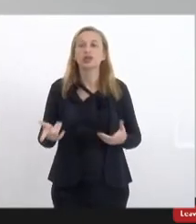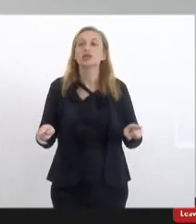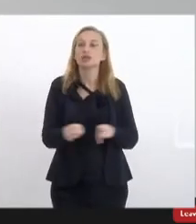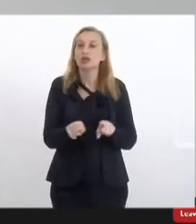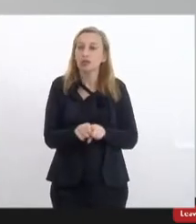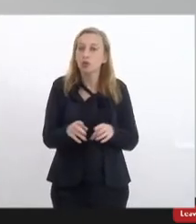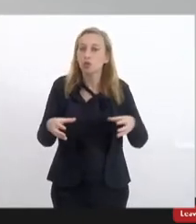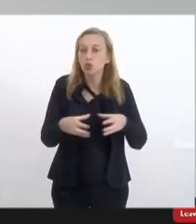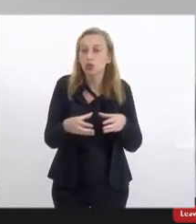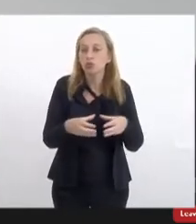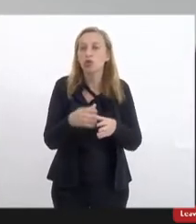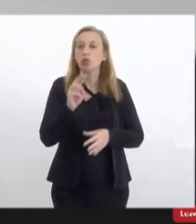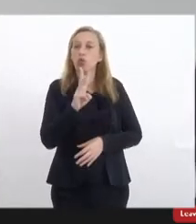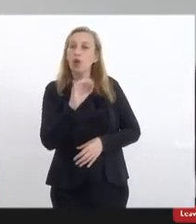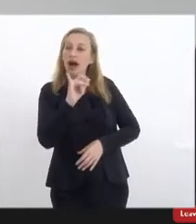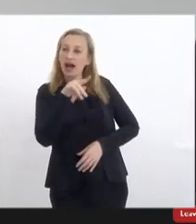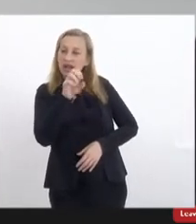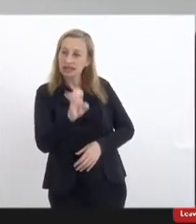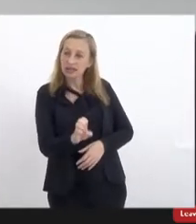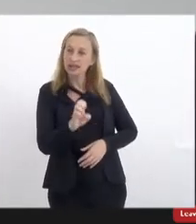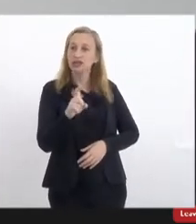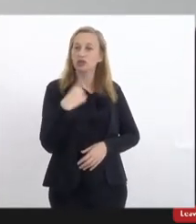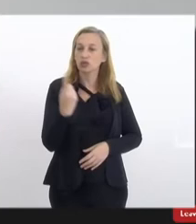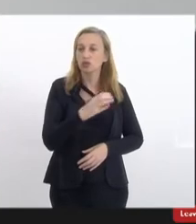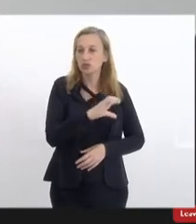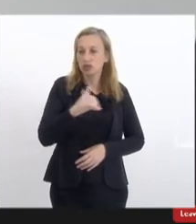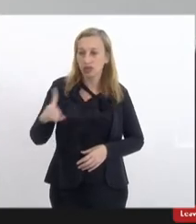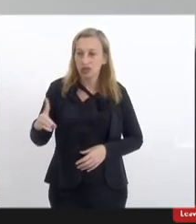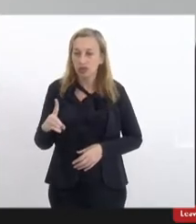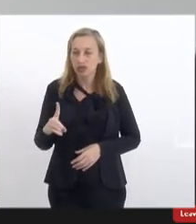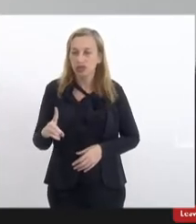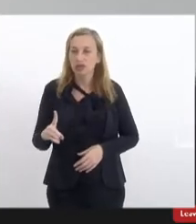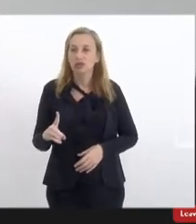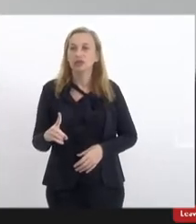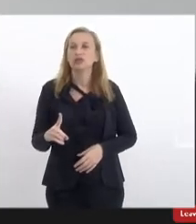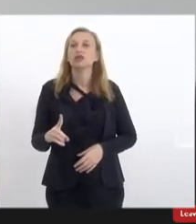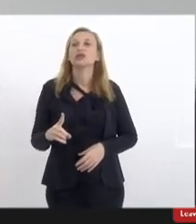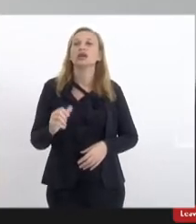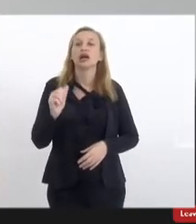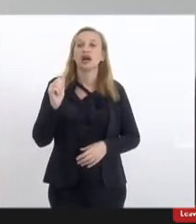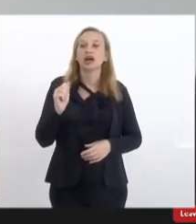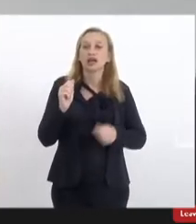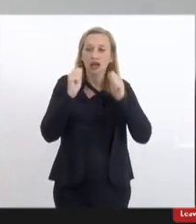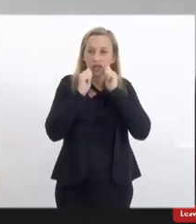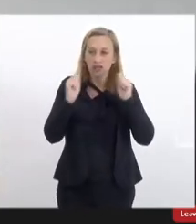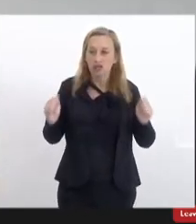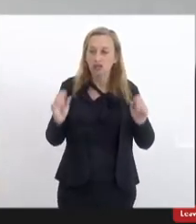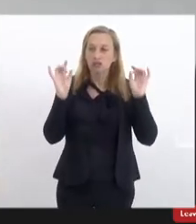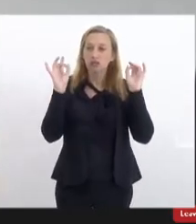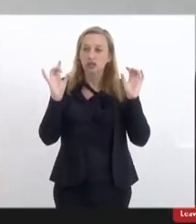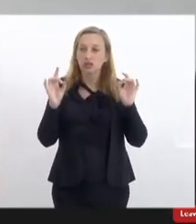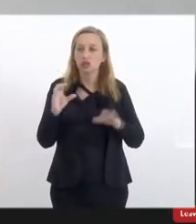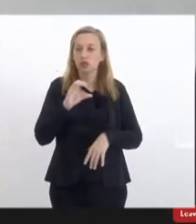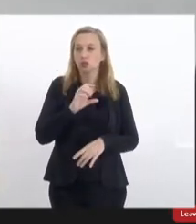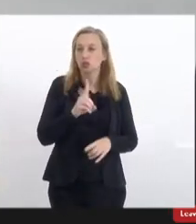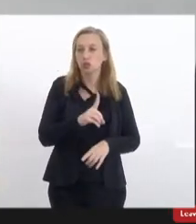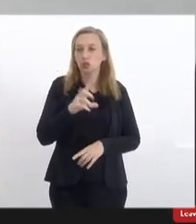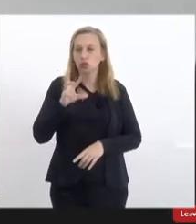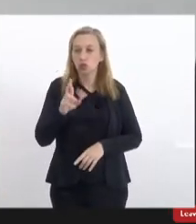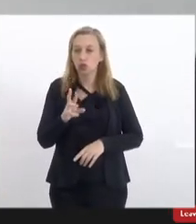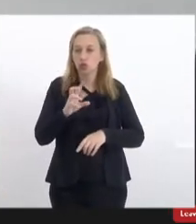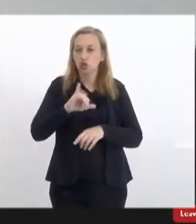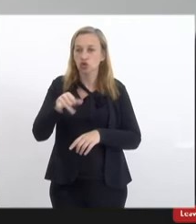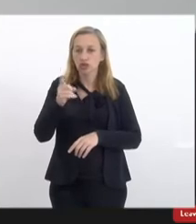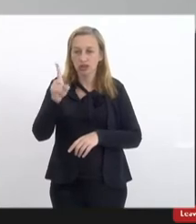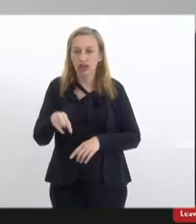também, o Wallace, que é o nosso coordenador, nosso assessor especial, doutor Zé Paulo. E